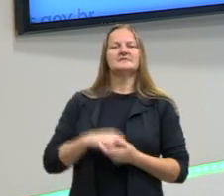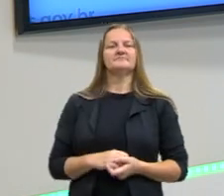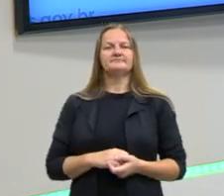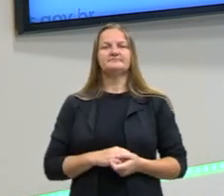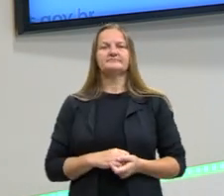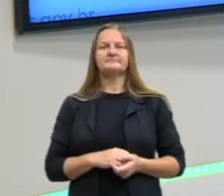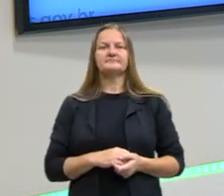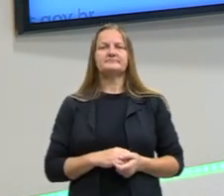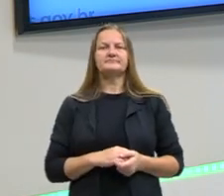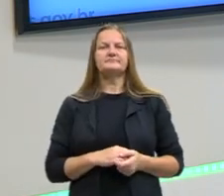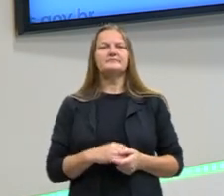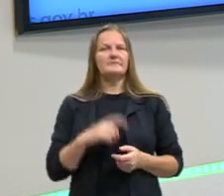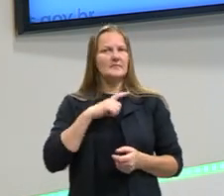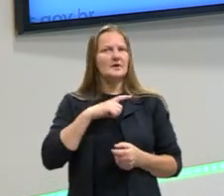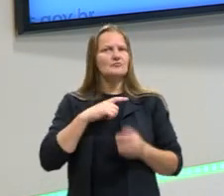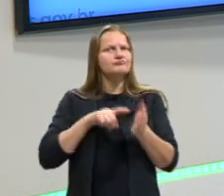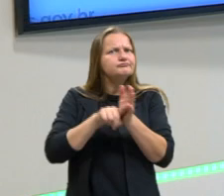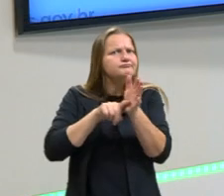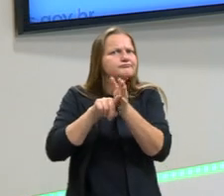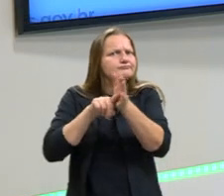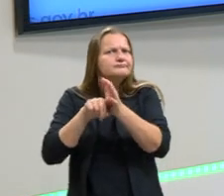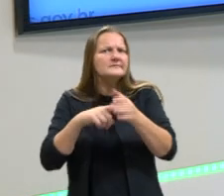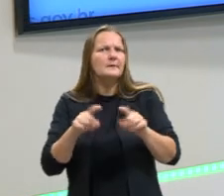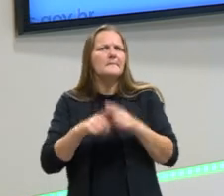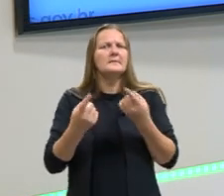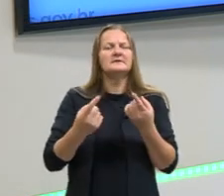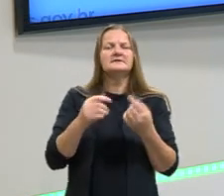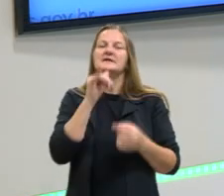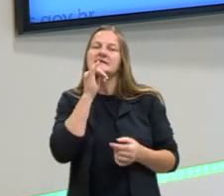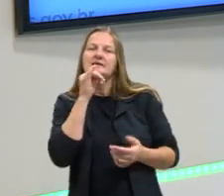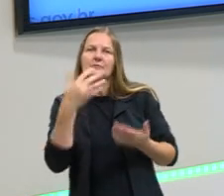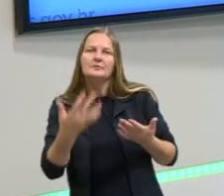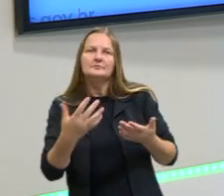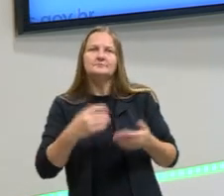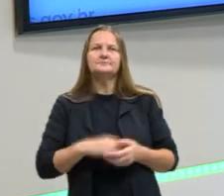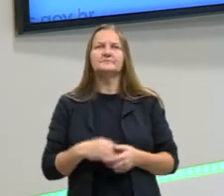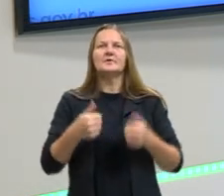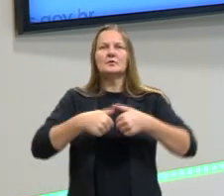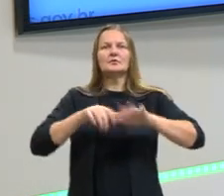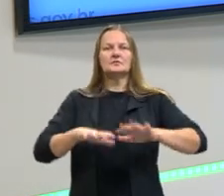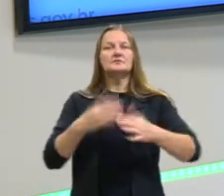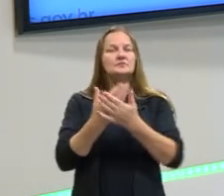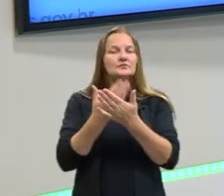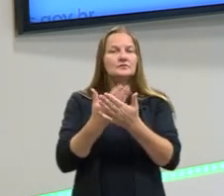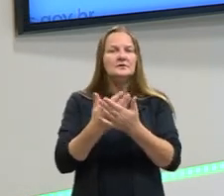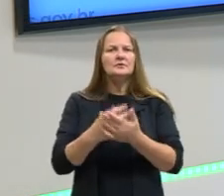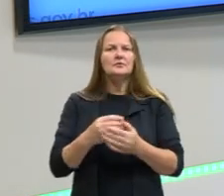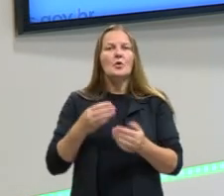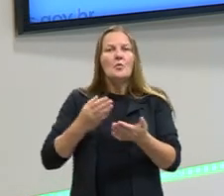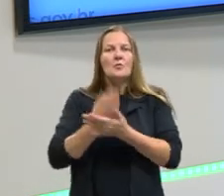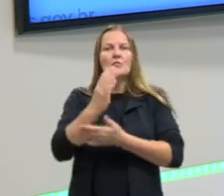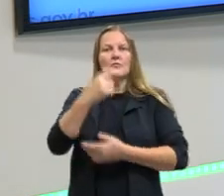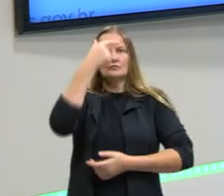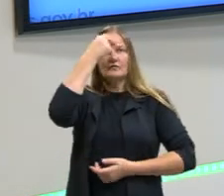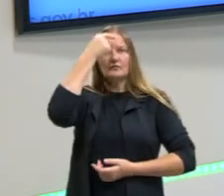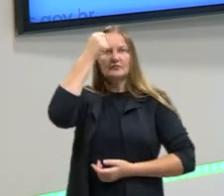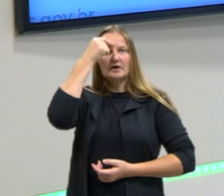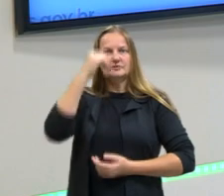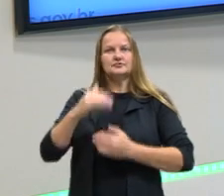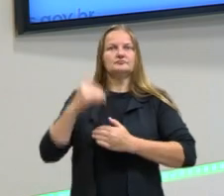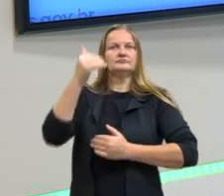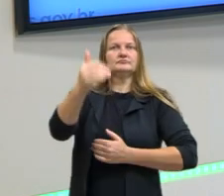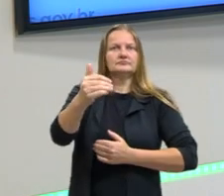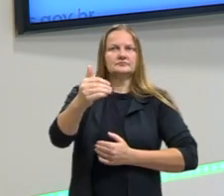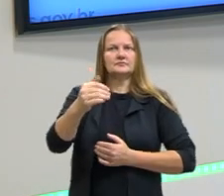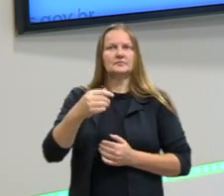questionado nessa tensionamento vai acontecer Claro Mas por exemplo nós estamos aqui estudando para entrar no ensino superior é